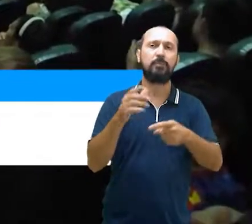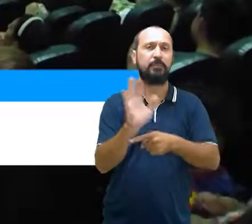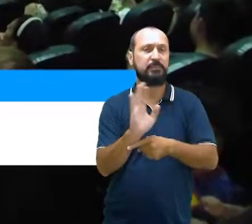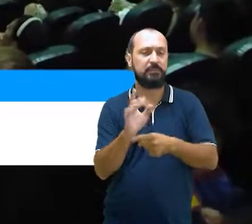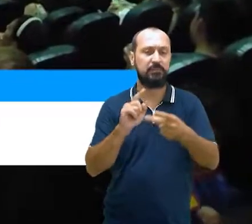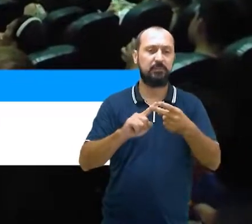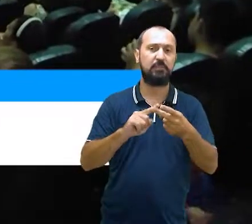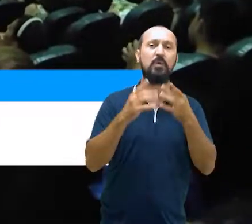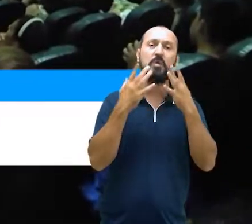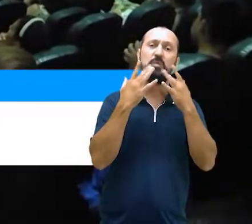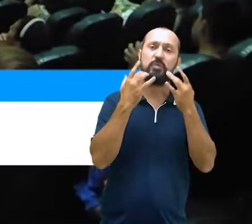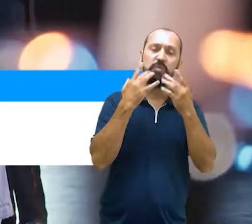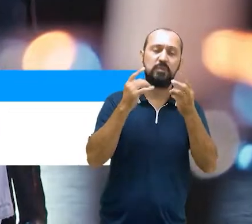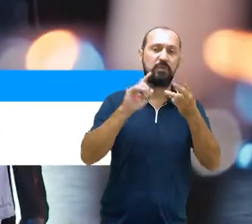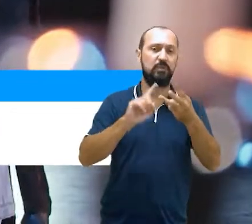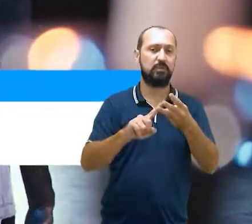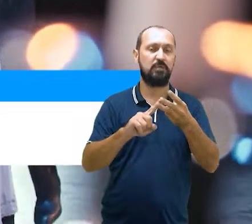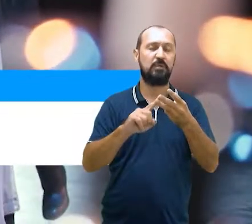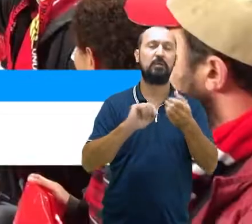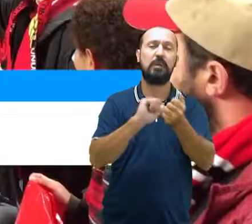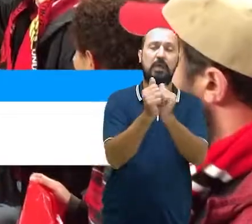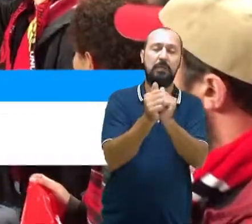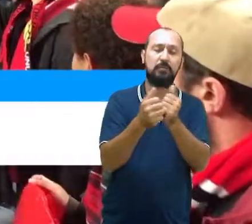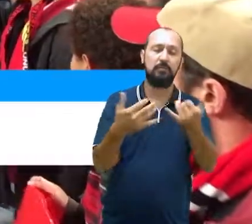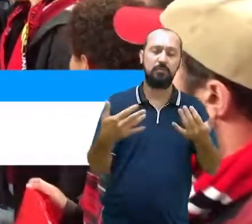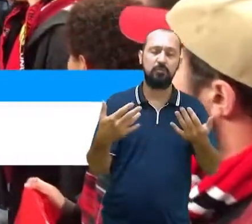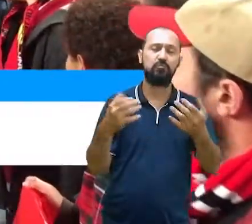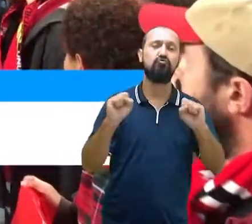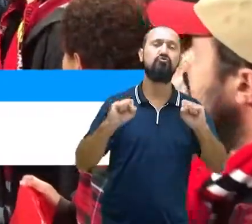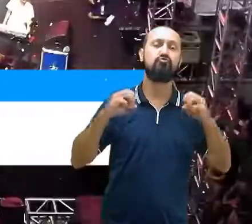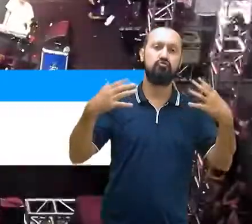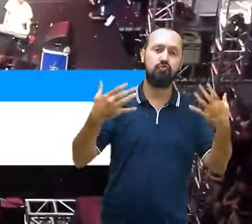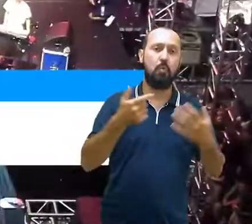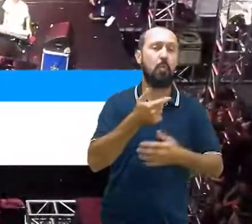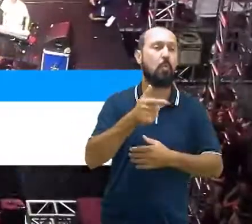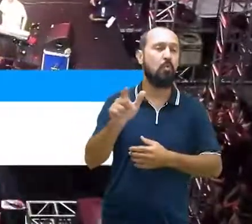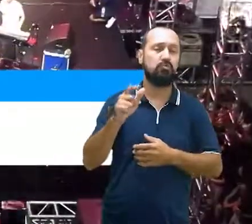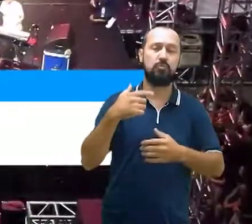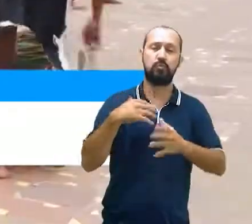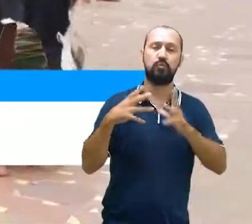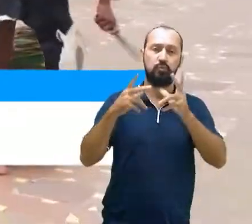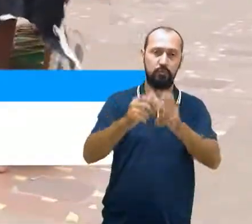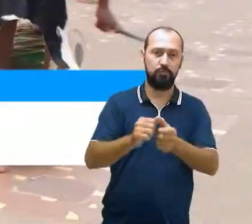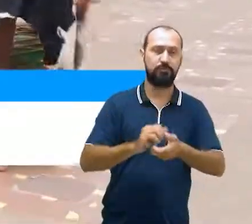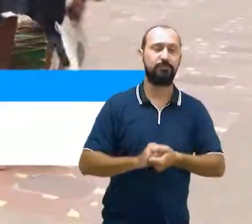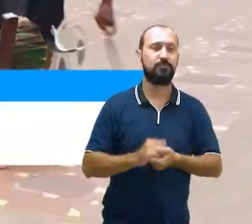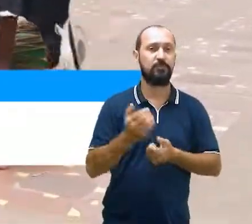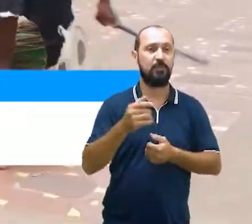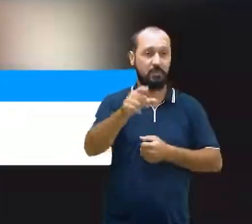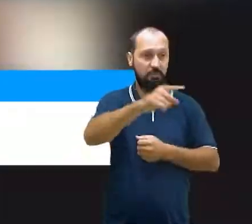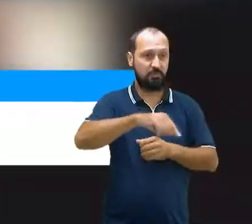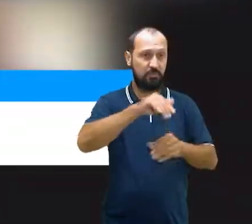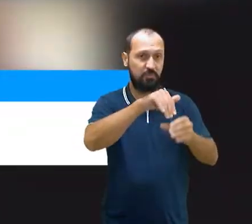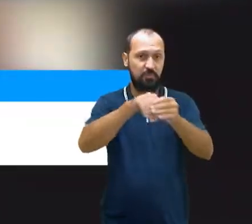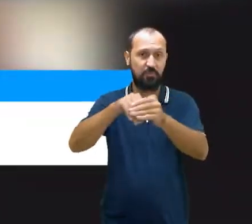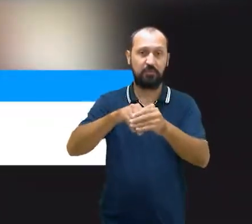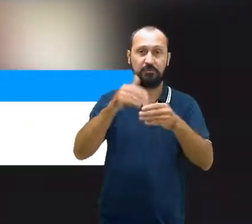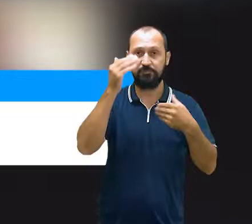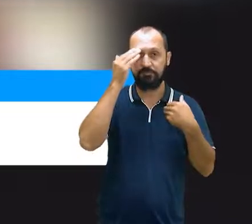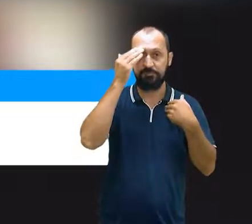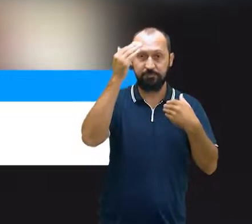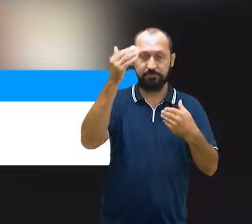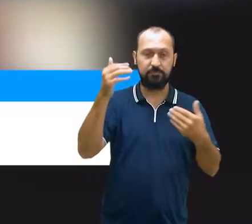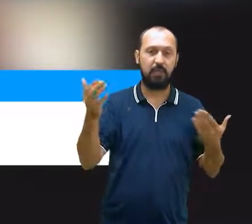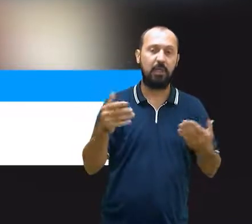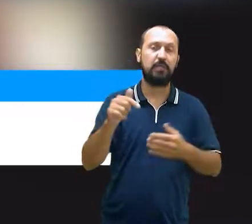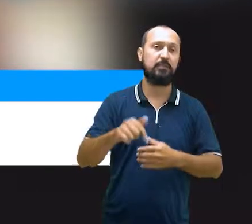para sessões de cinema, teatro, espetáculos esportivos, shows e outros eventos culturais. Agradecer os votos